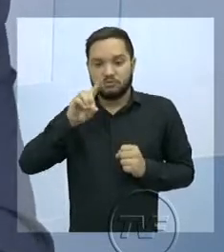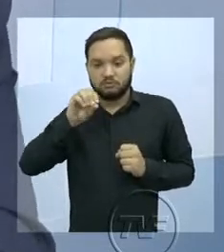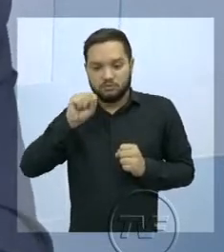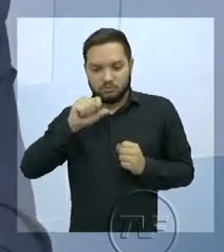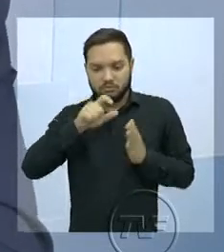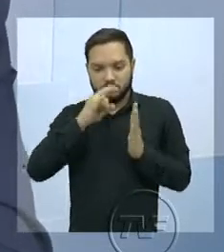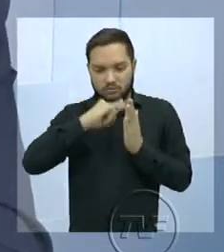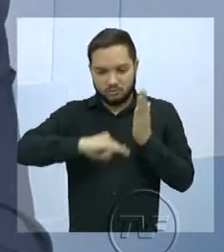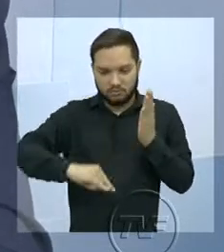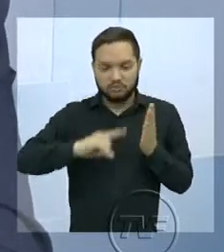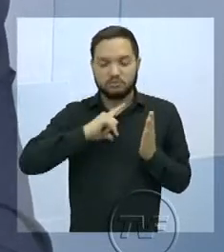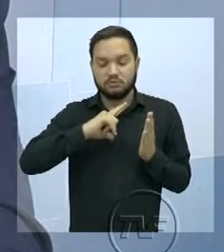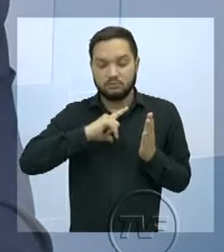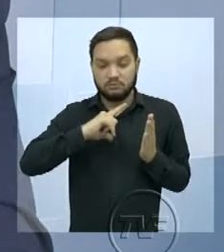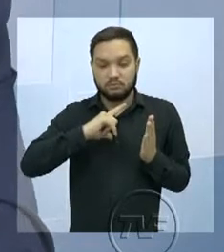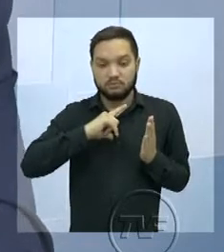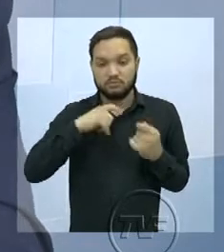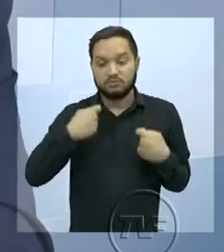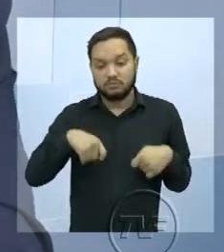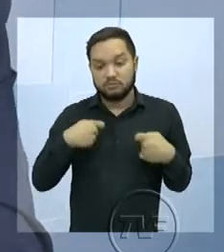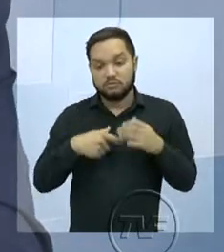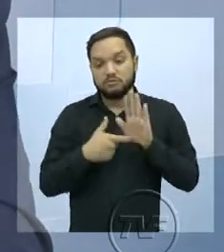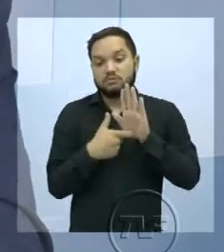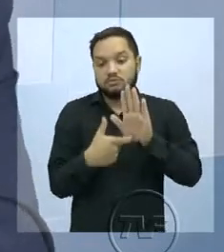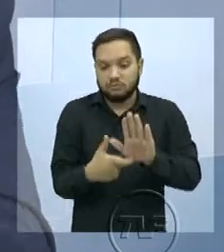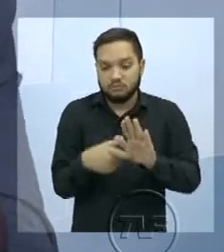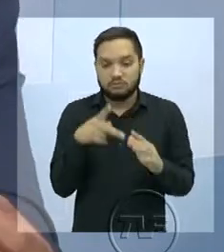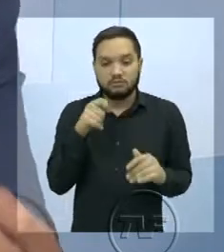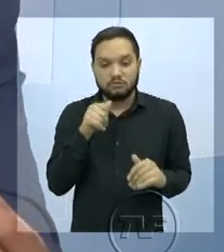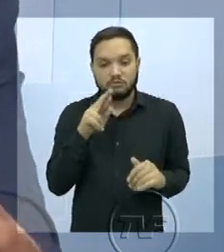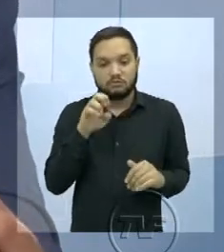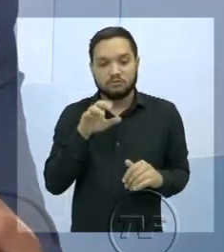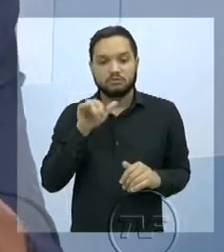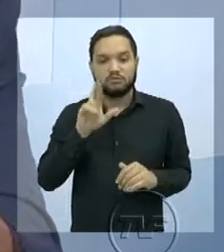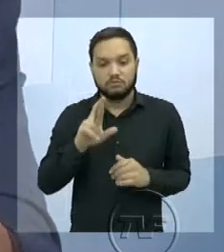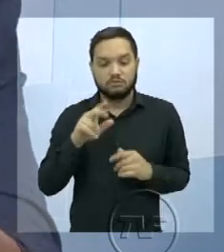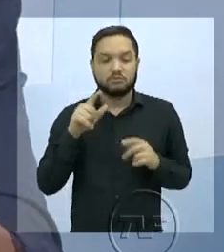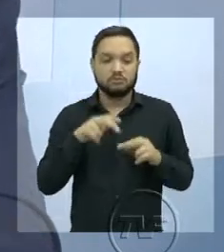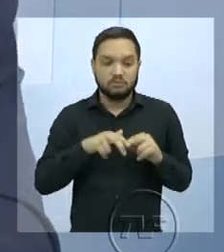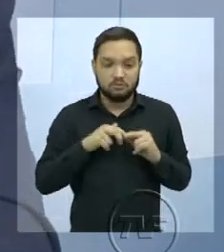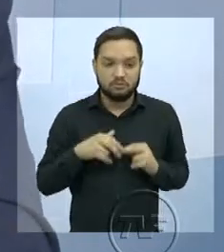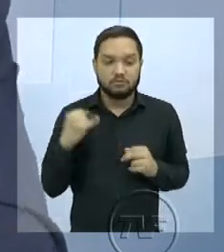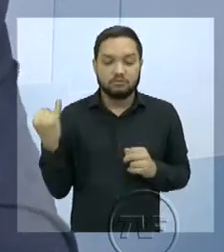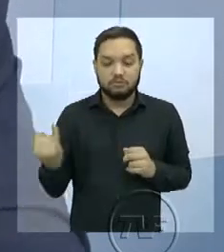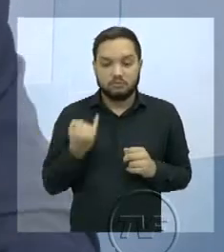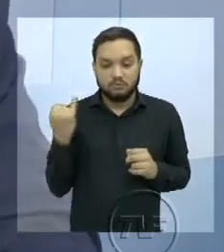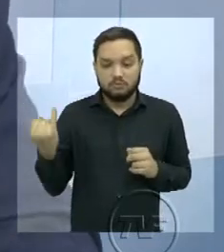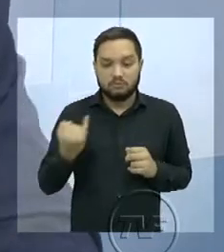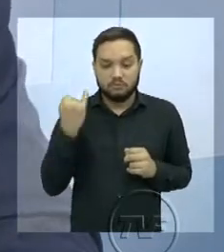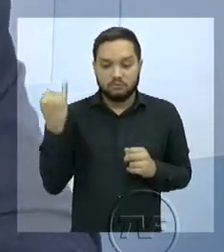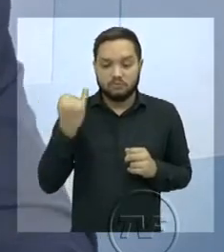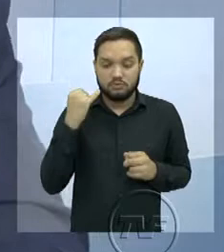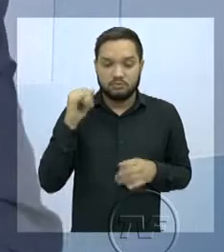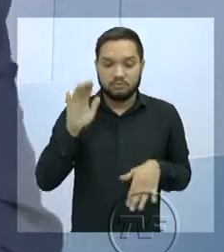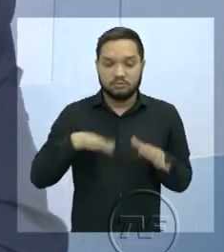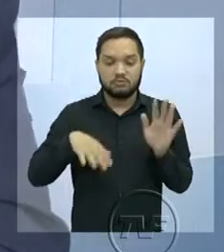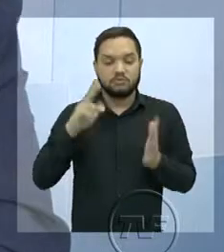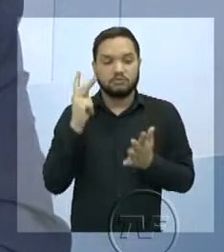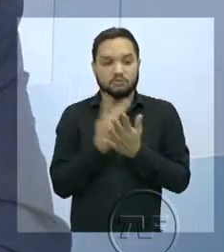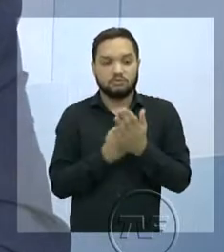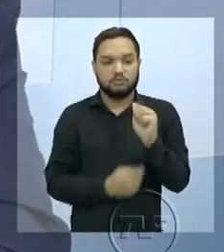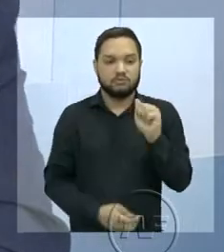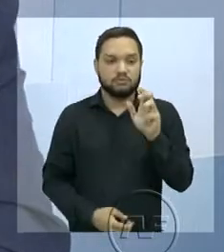a gente precisa apresentar os pareceres. Então é fundamental que a gente tenha alguns acidentes no